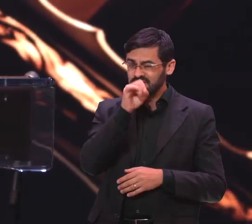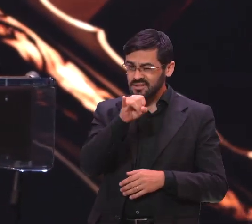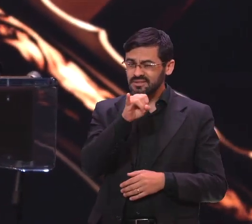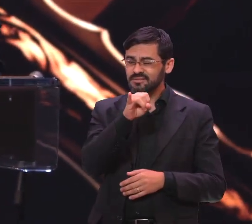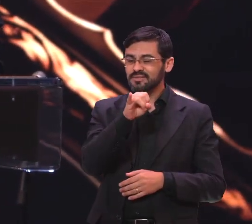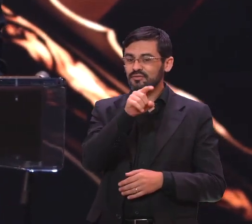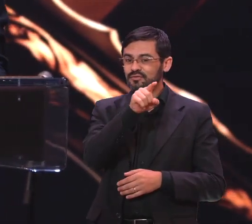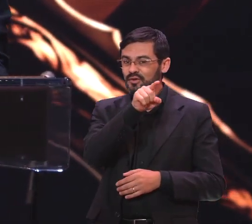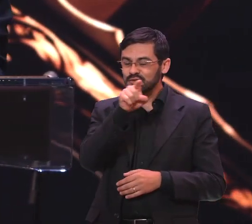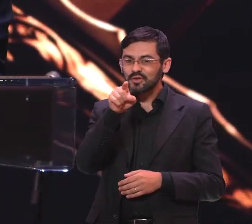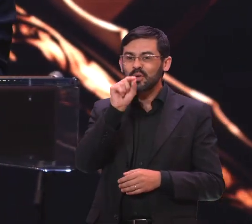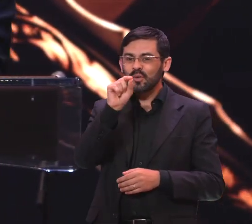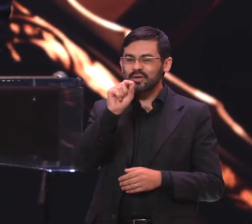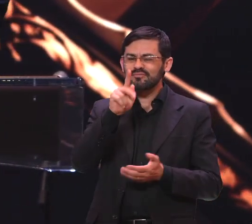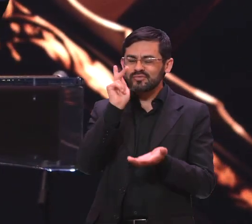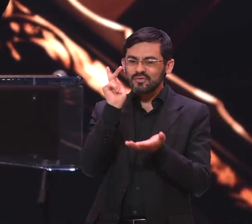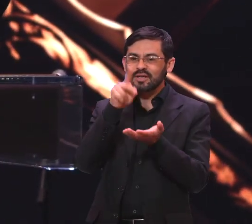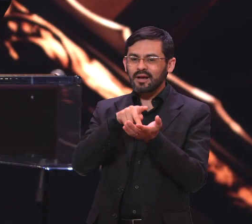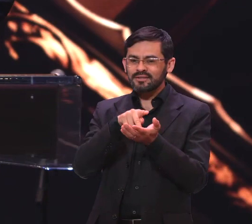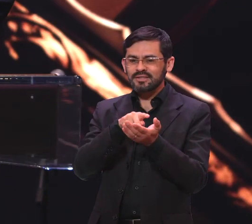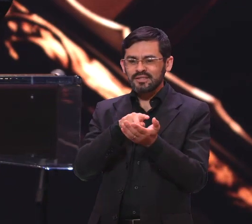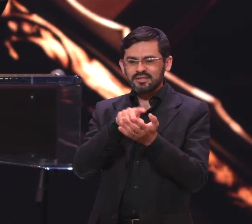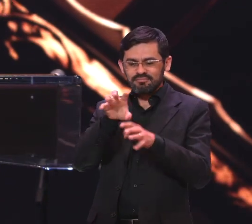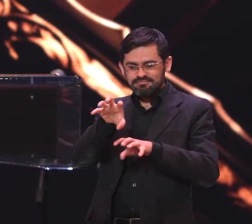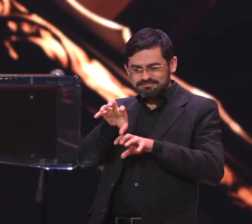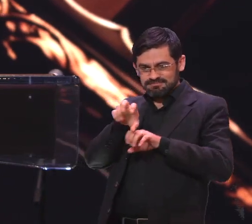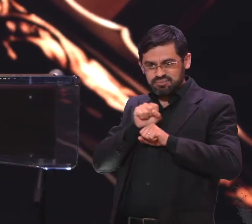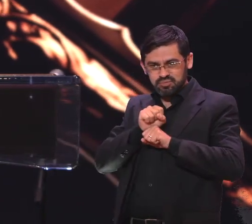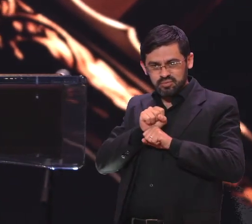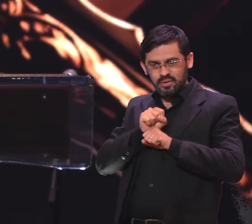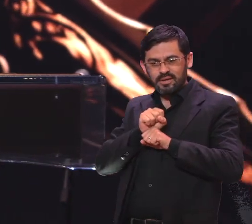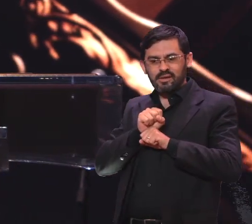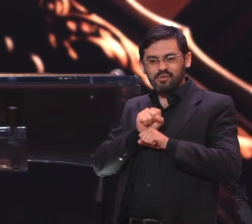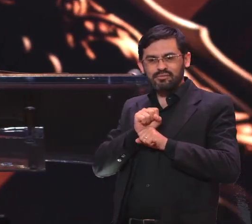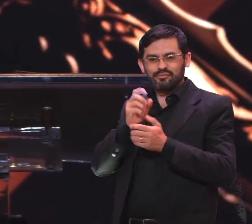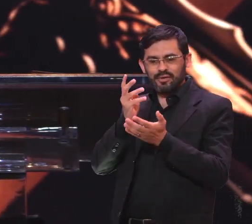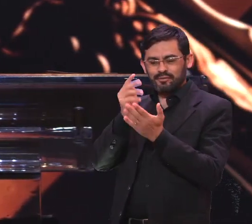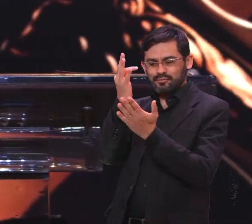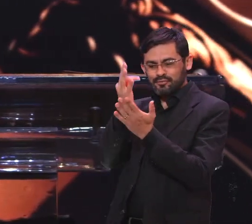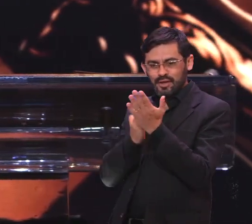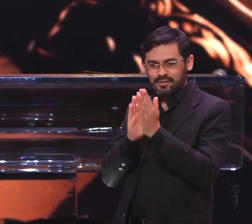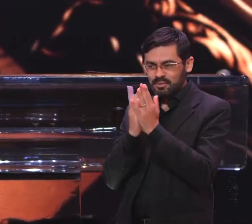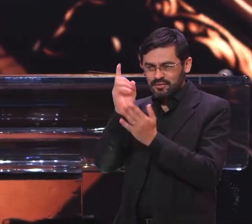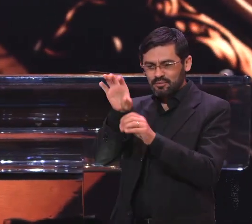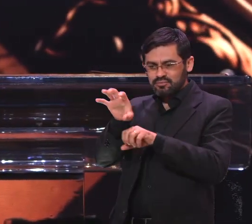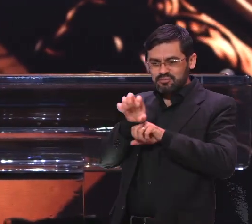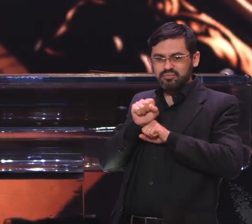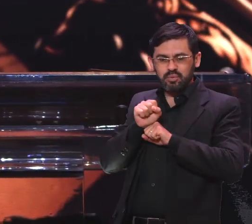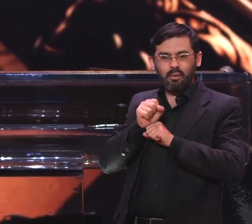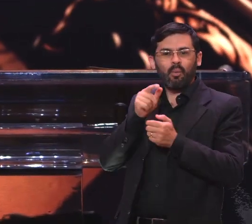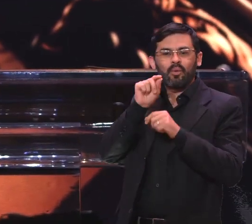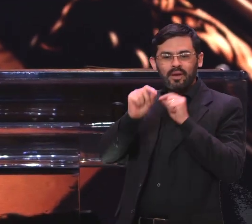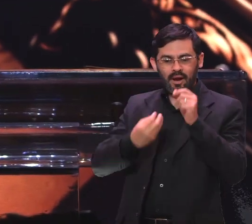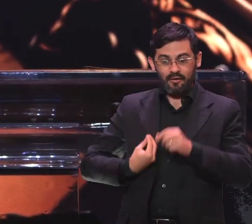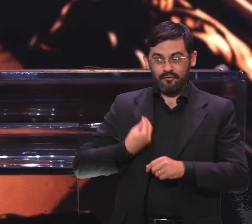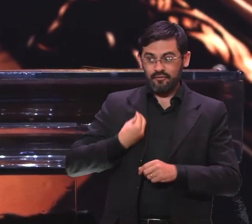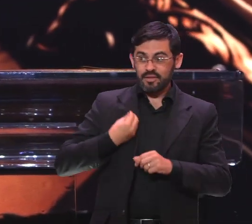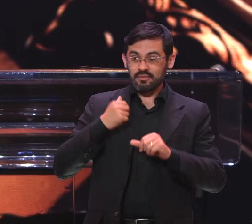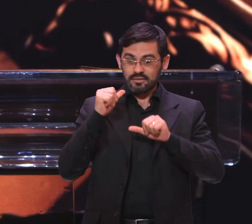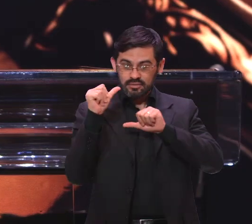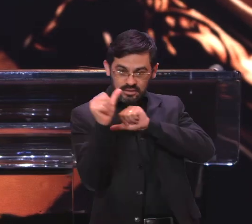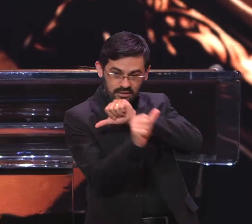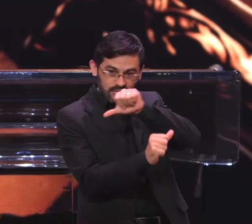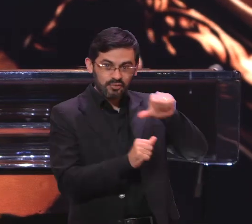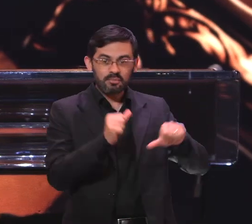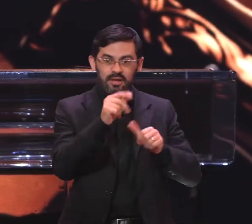você abraçar a palavra, amar a palavra, a tua vida jamais será